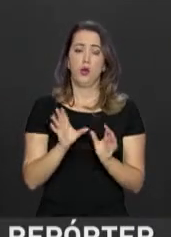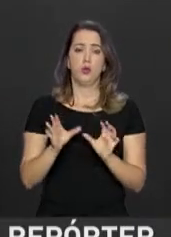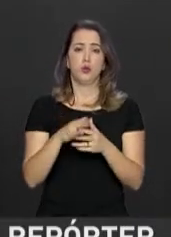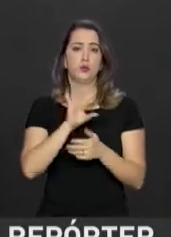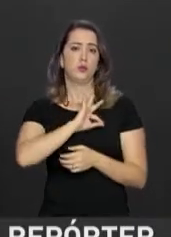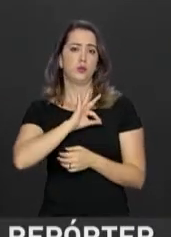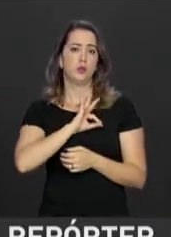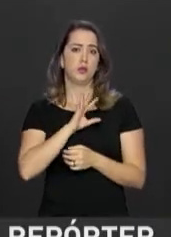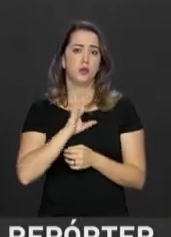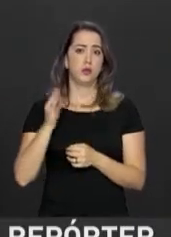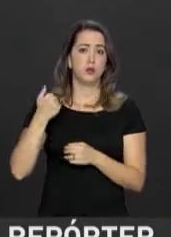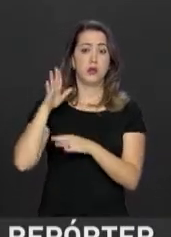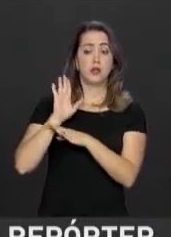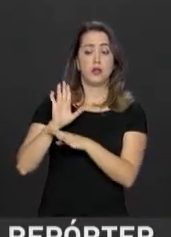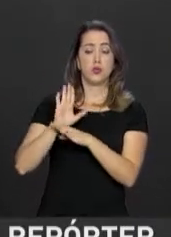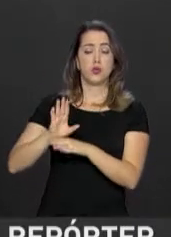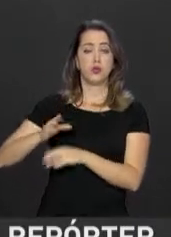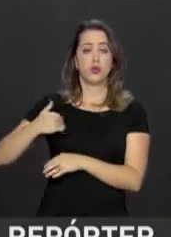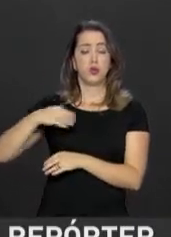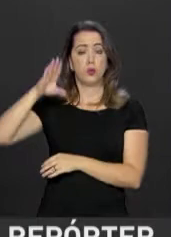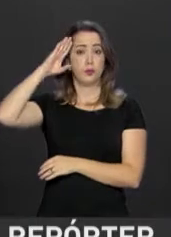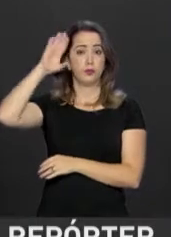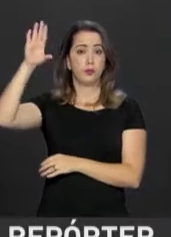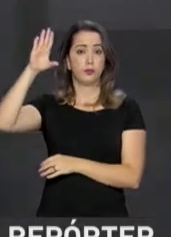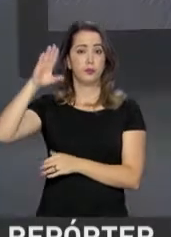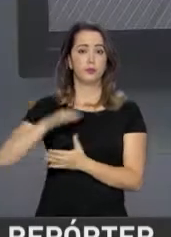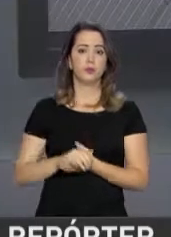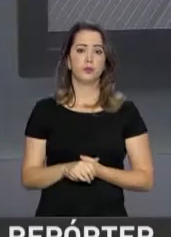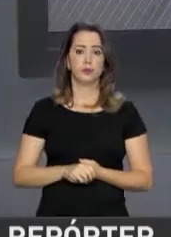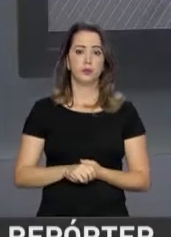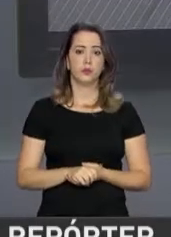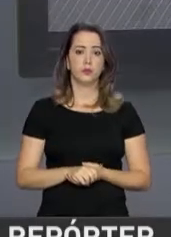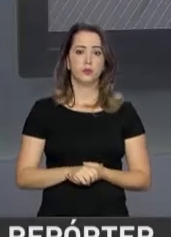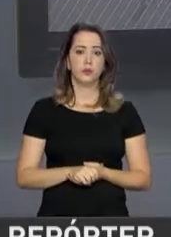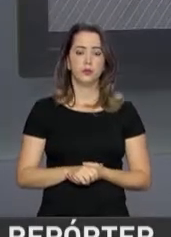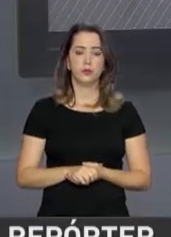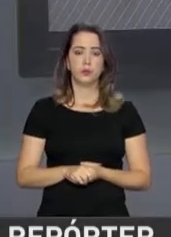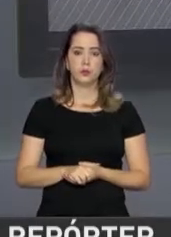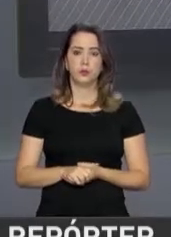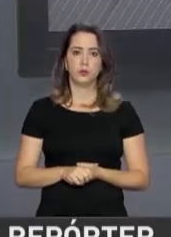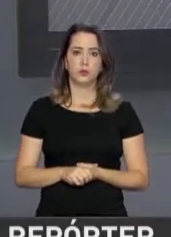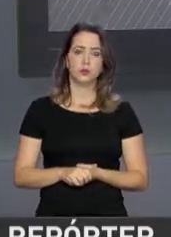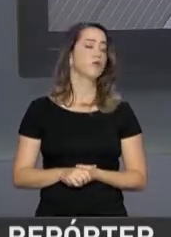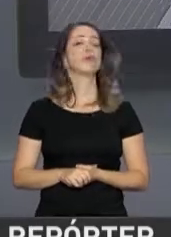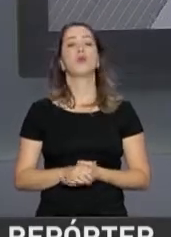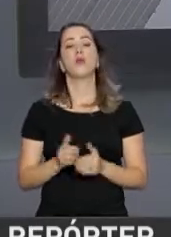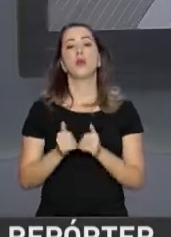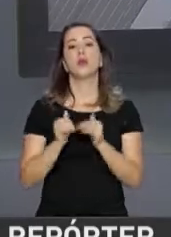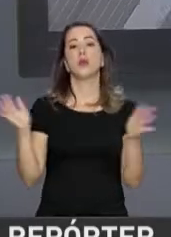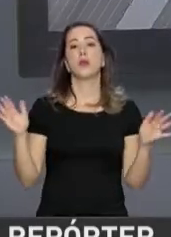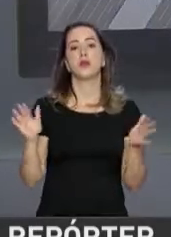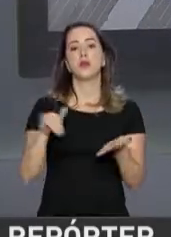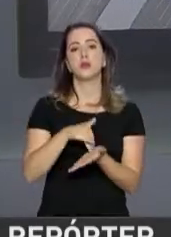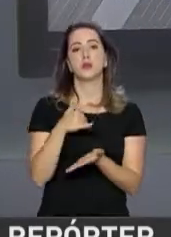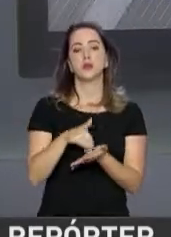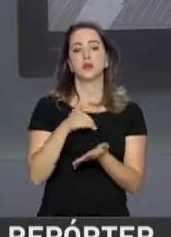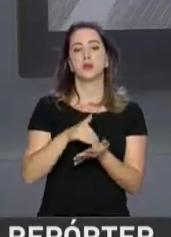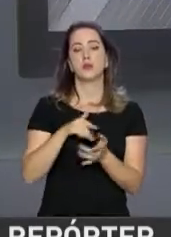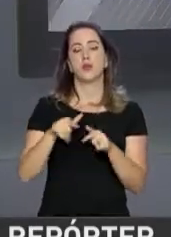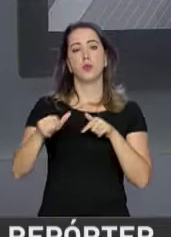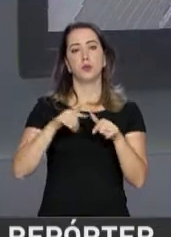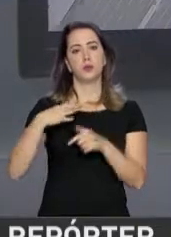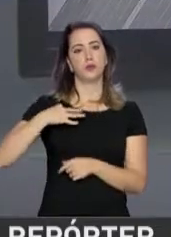policiais ganharam o apoio das forças armadas e continuam abertas as inscrições para o